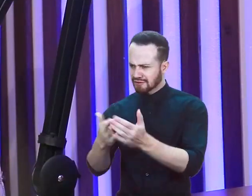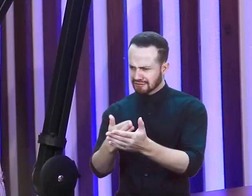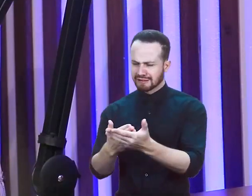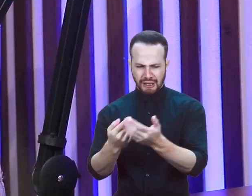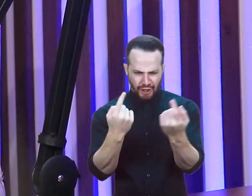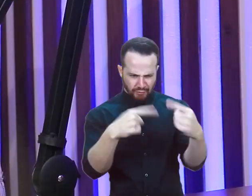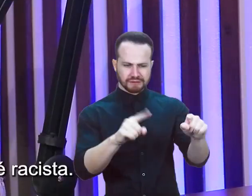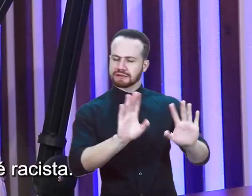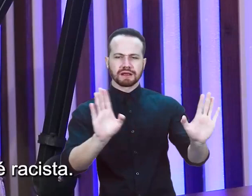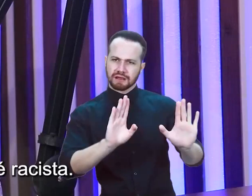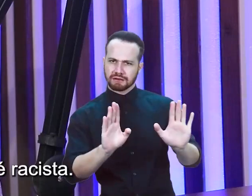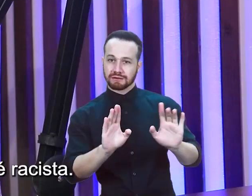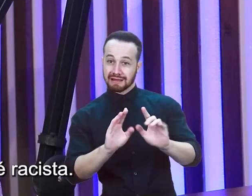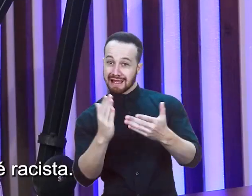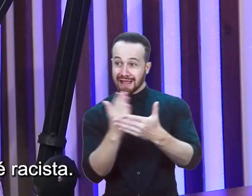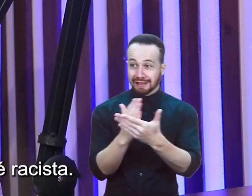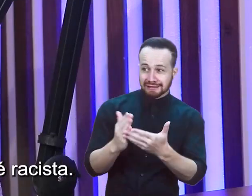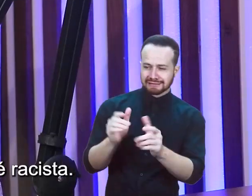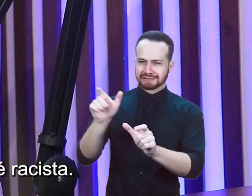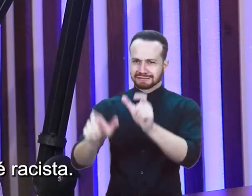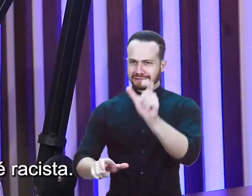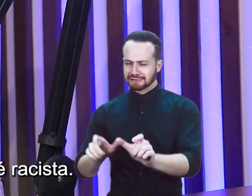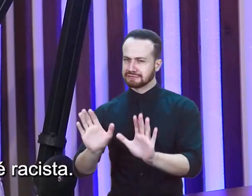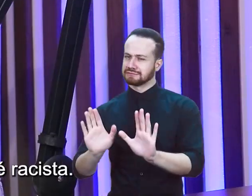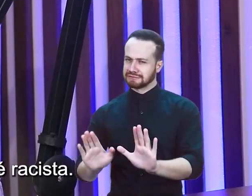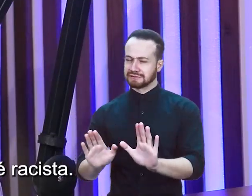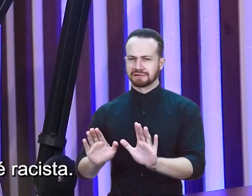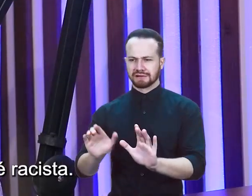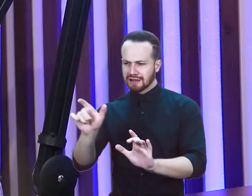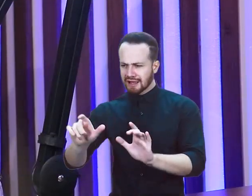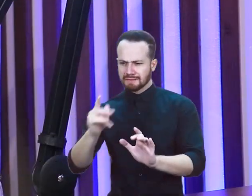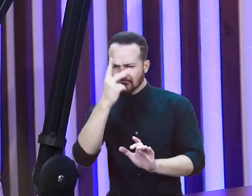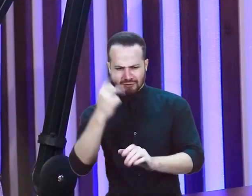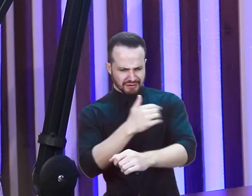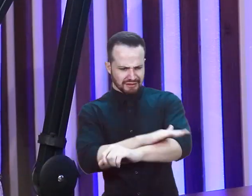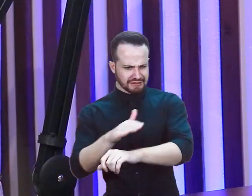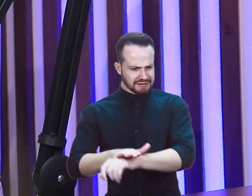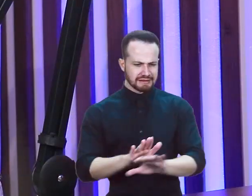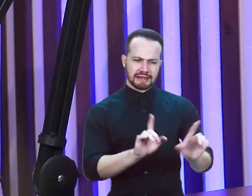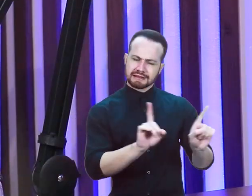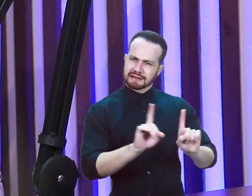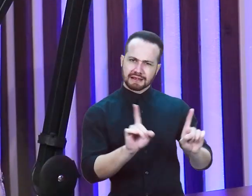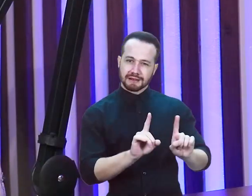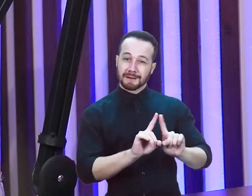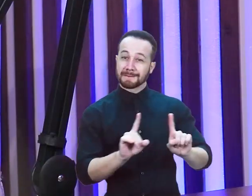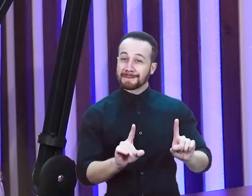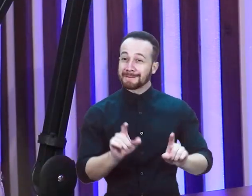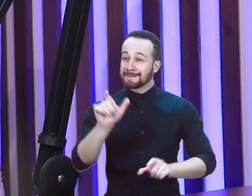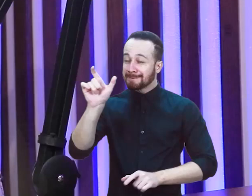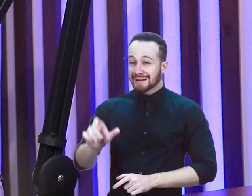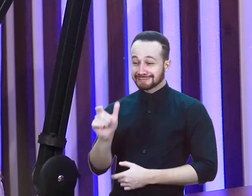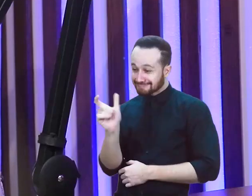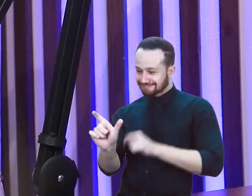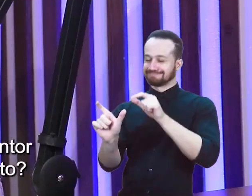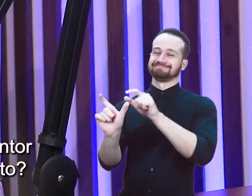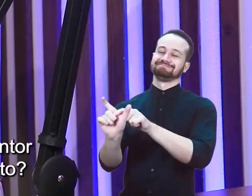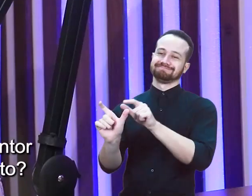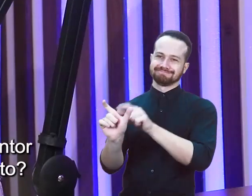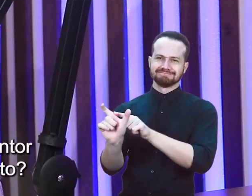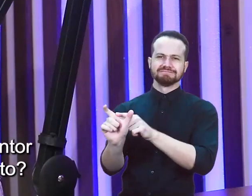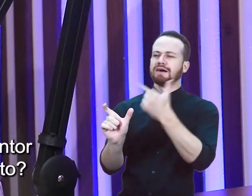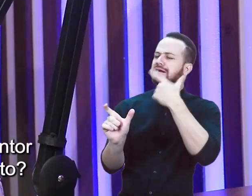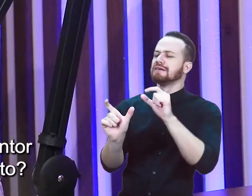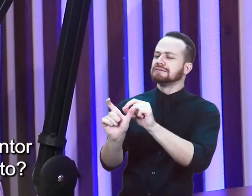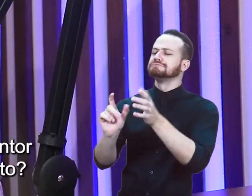racista. Nem todo branco, nem toda branca é racista. Mas é a branquitude. Quem